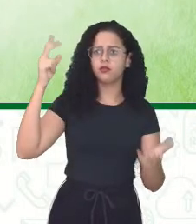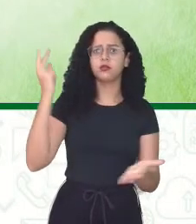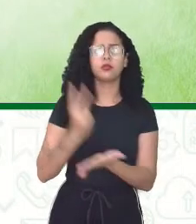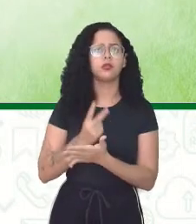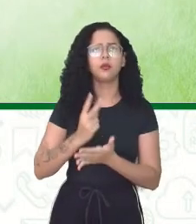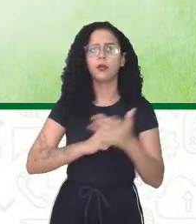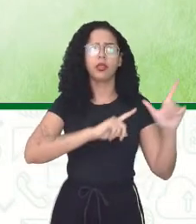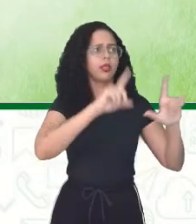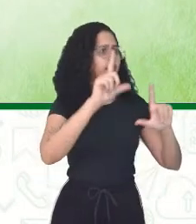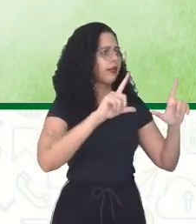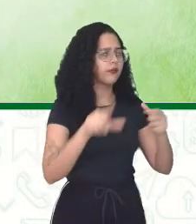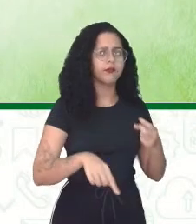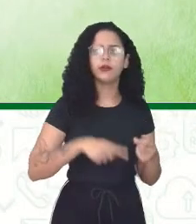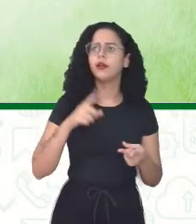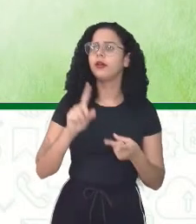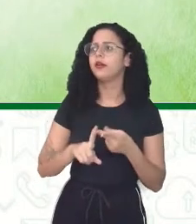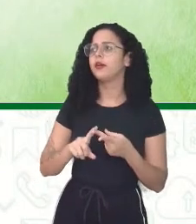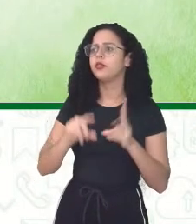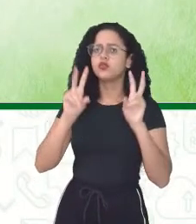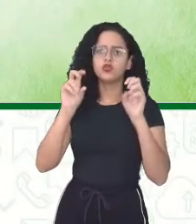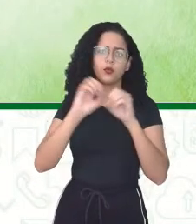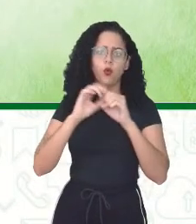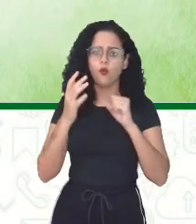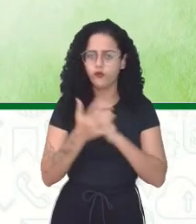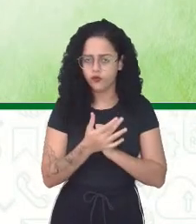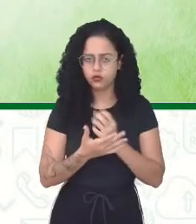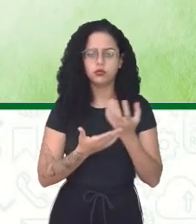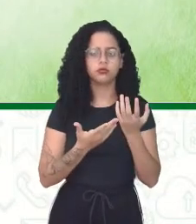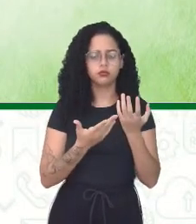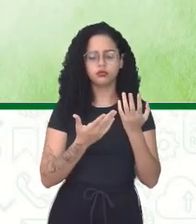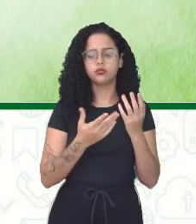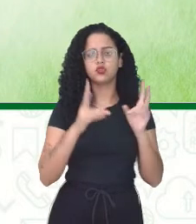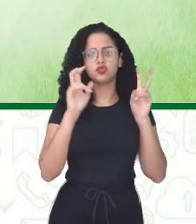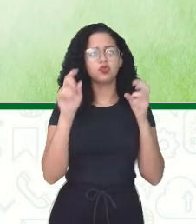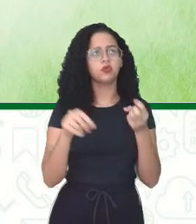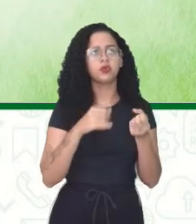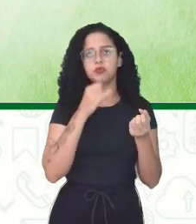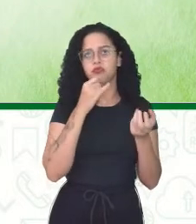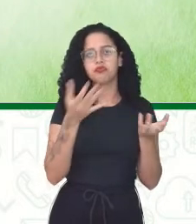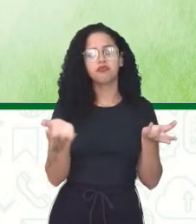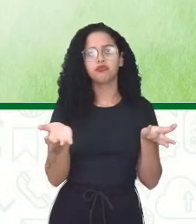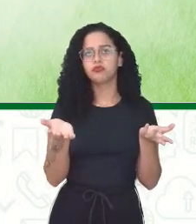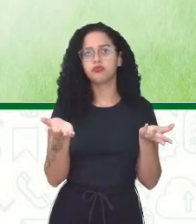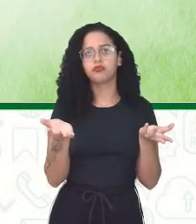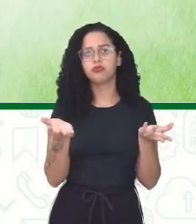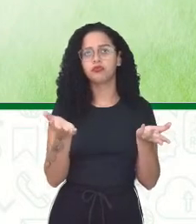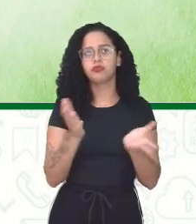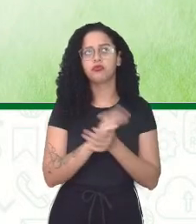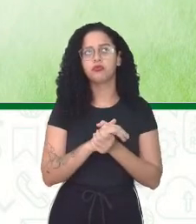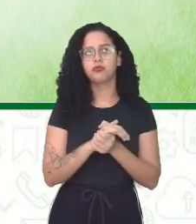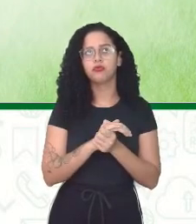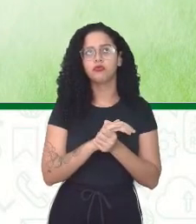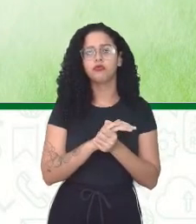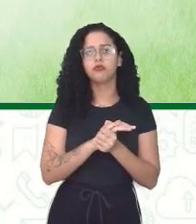na TV, a respeito do Covid, né? A respeito de